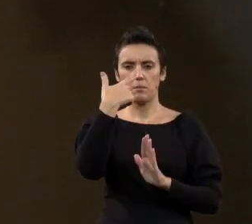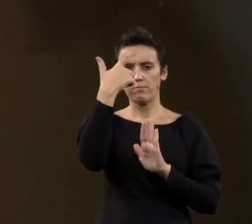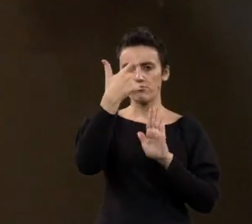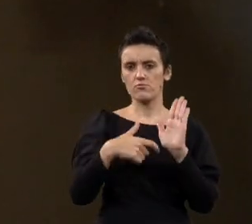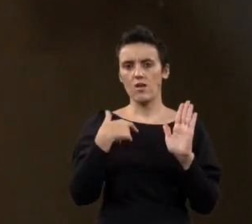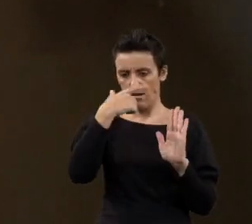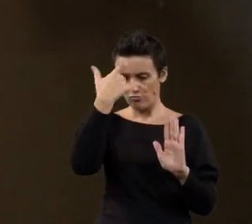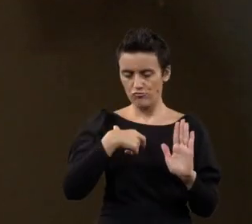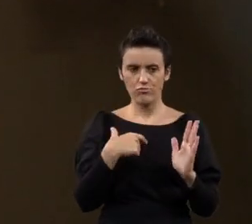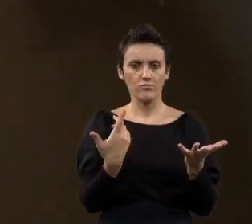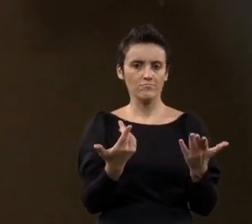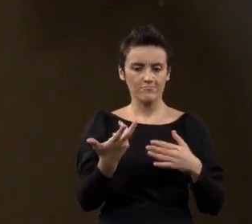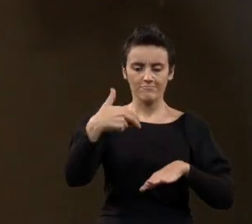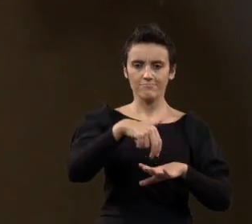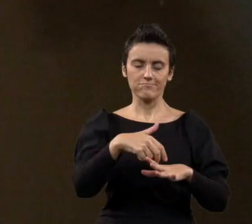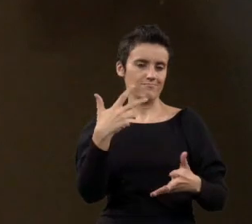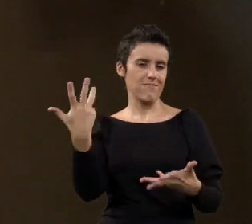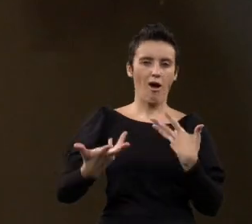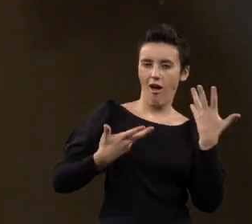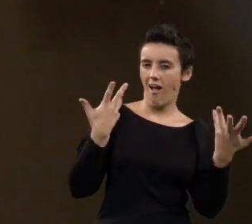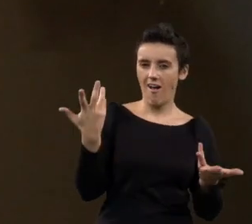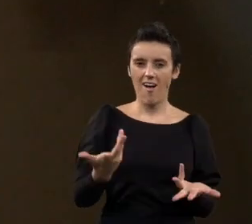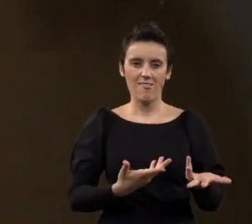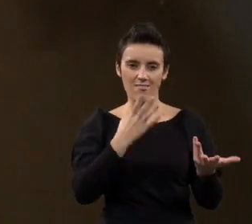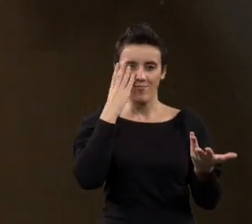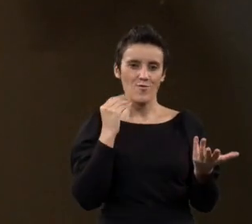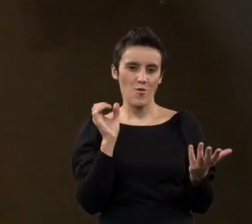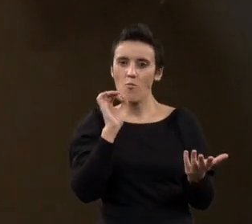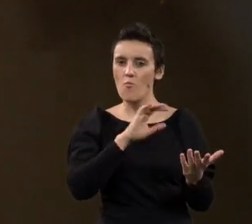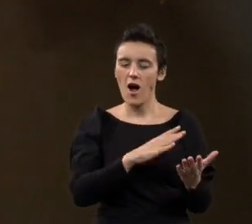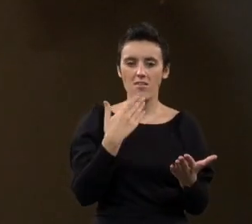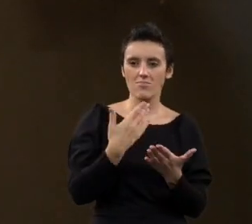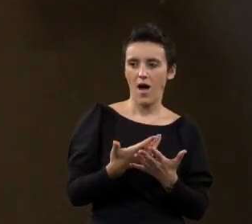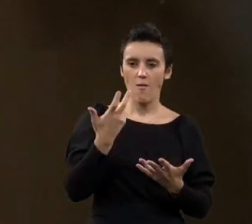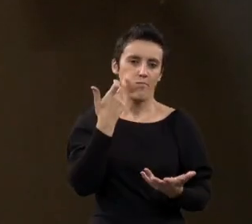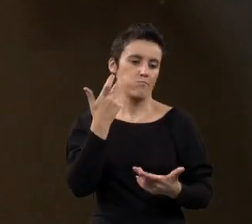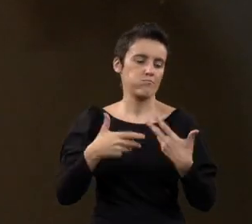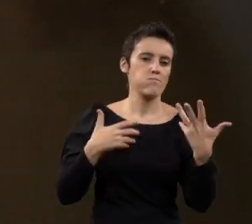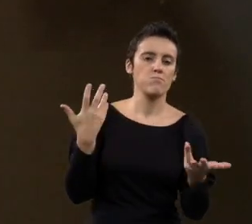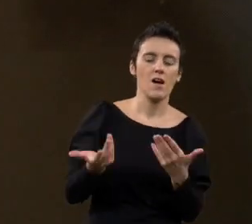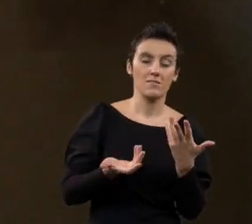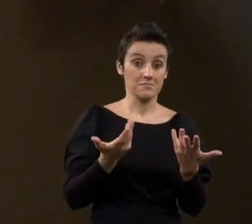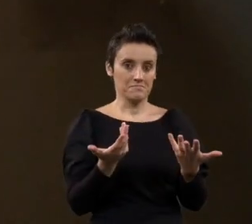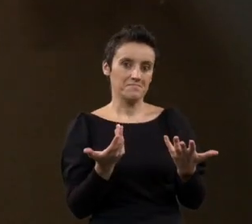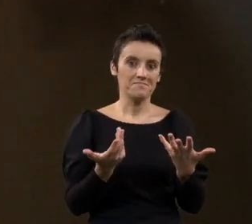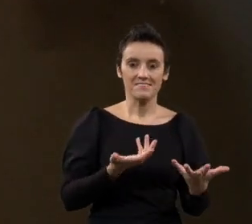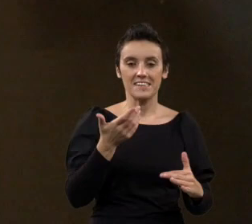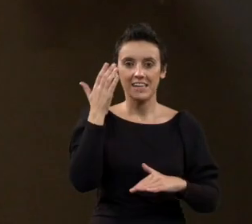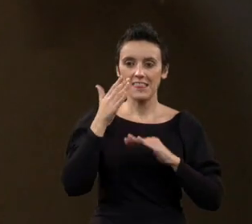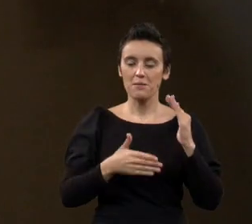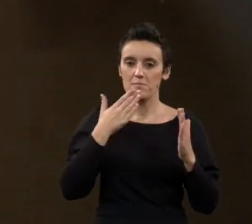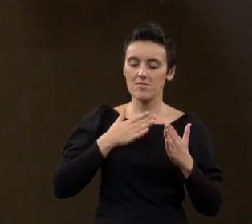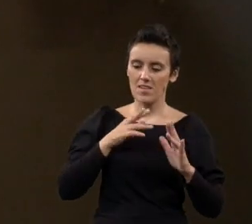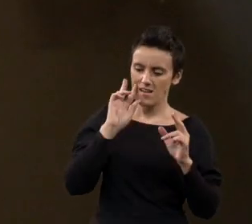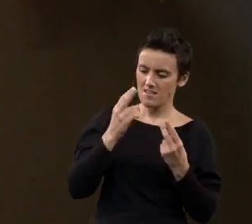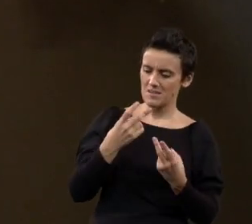é o personagem mais excêntrico e histriónico e de repente uma pessoa também se